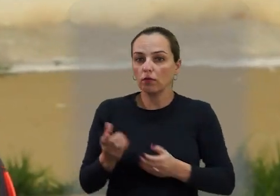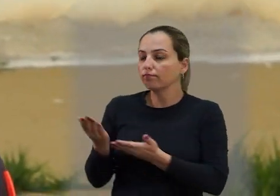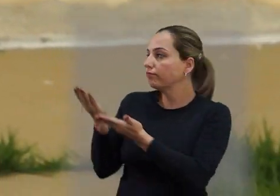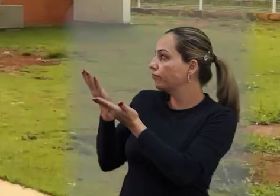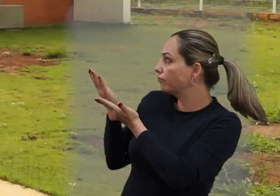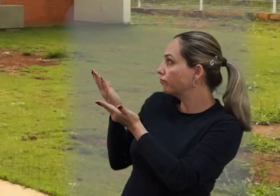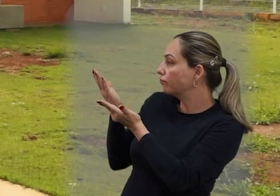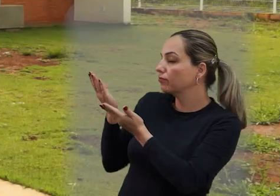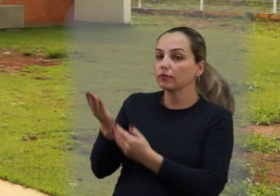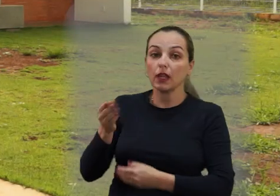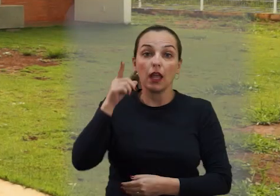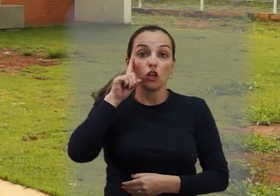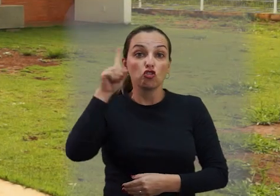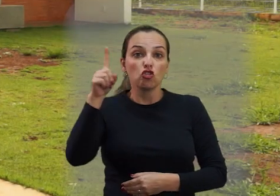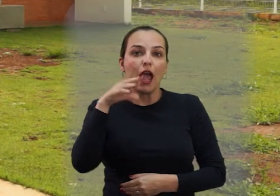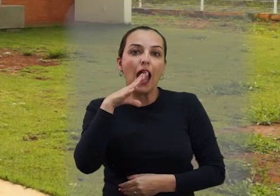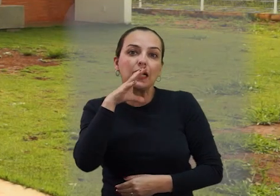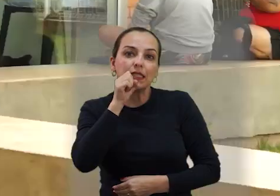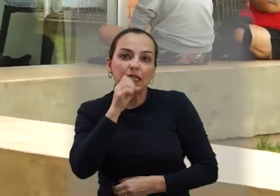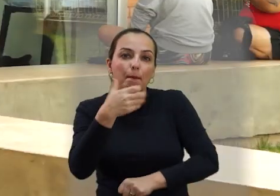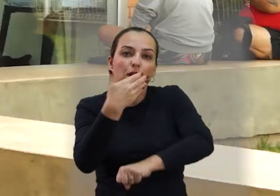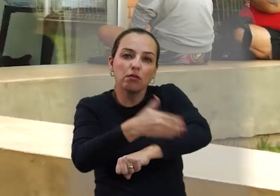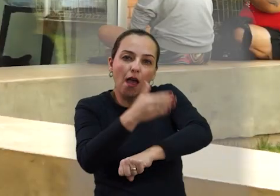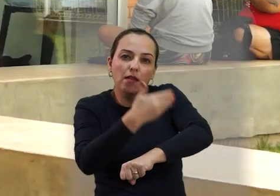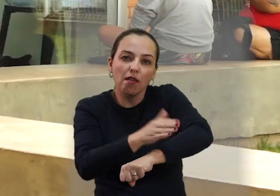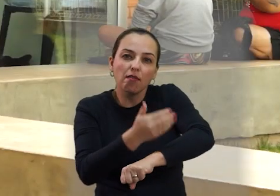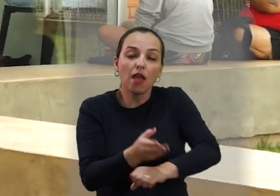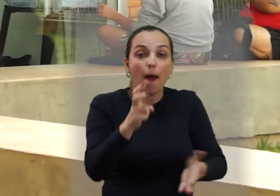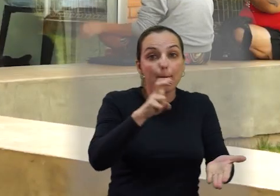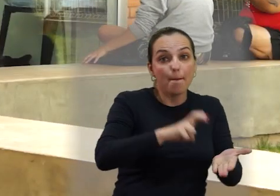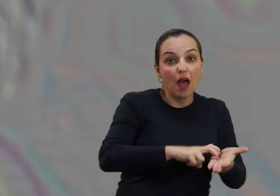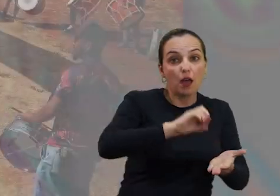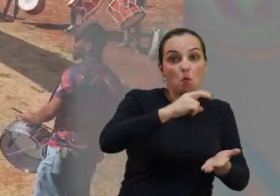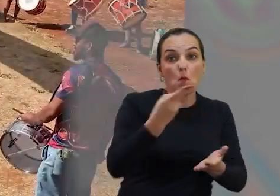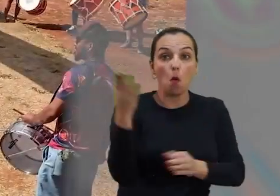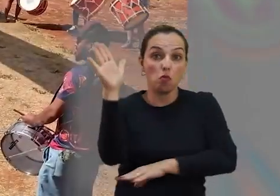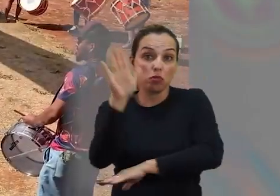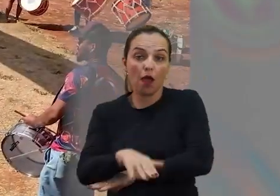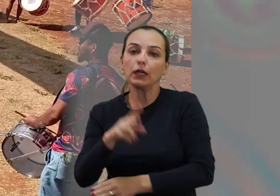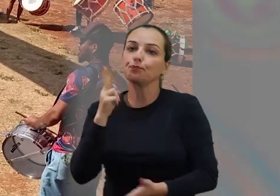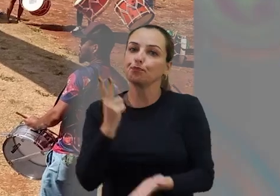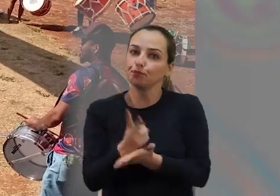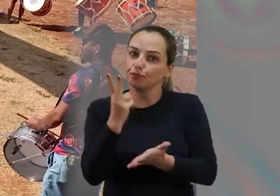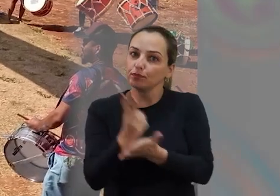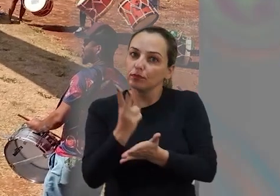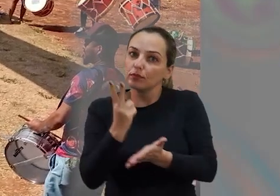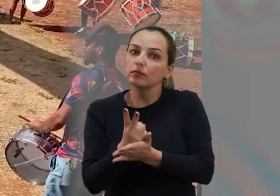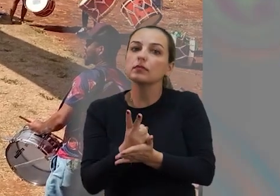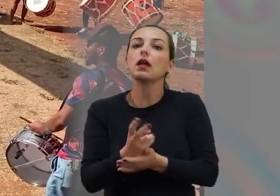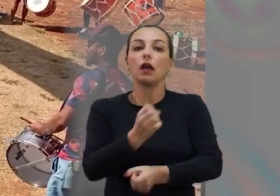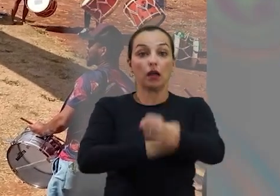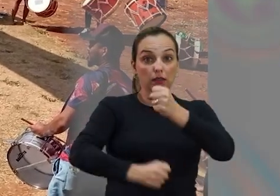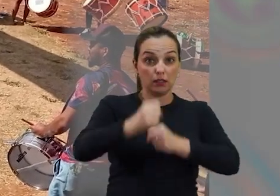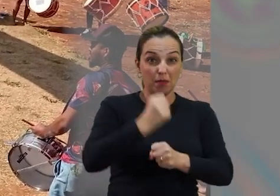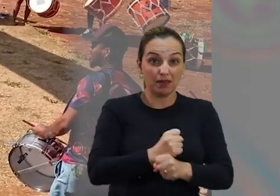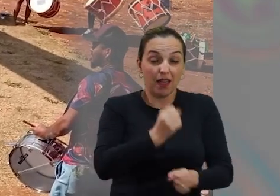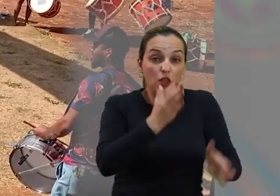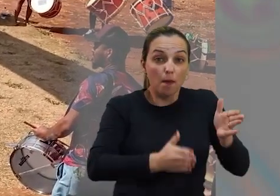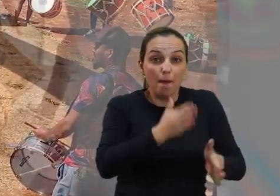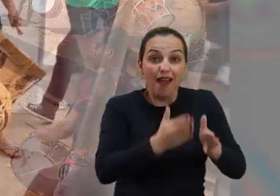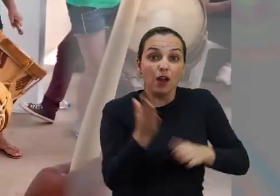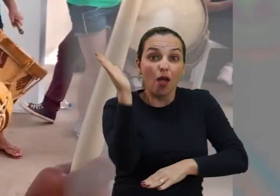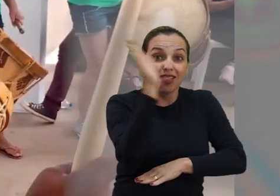Hoje o projeto está acontecendo aqui no Quilombo Rosa. A gente sempre ensaiou aos sábados. Teve um período que foi de manhã, teve um período que foi à